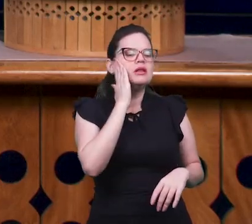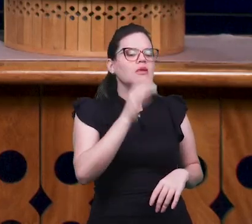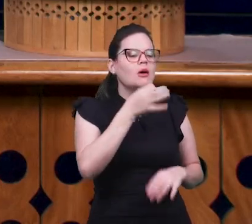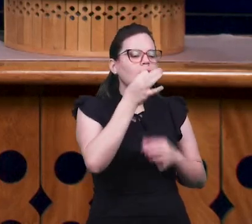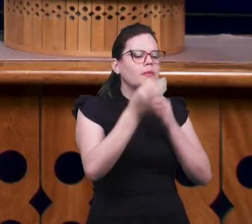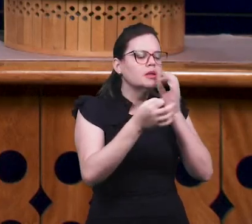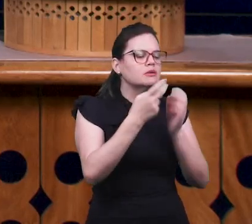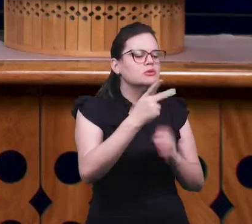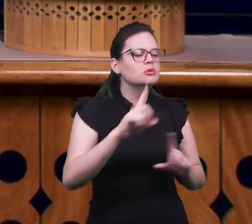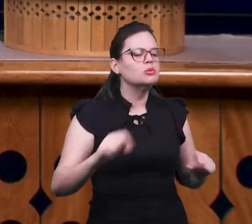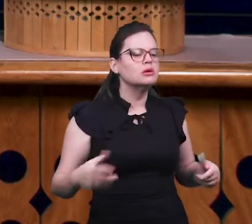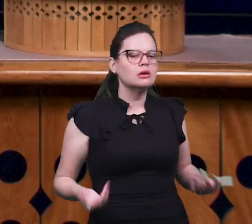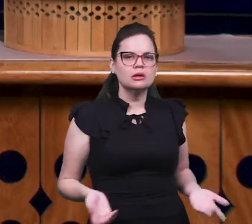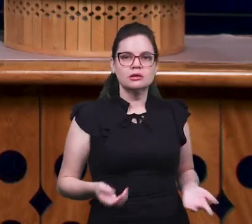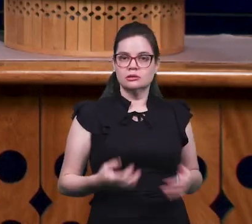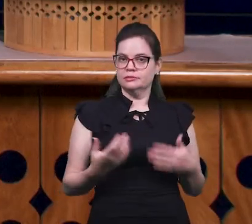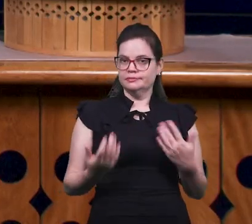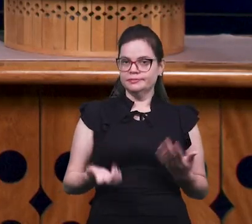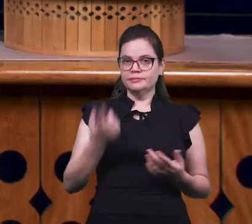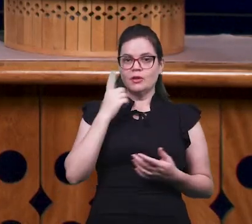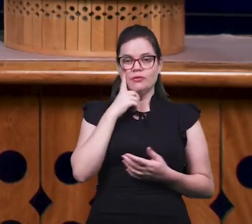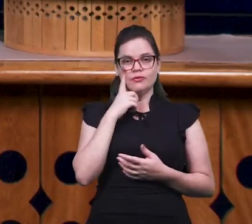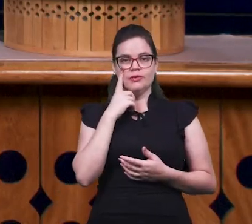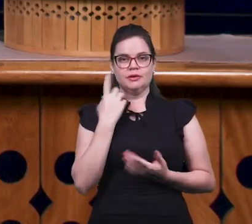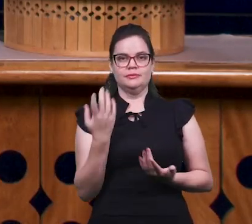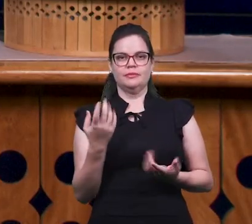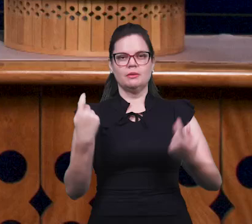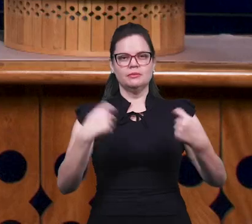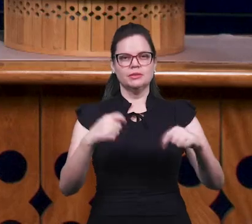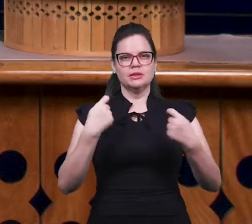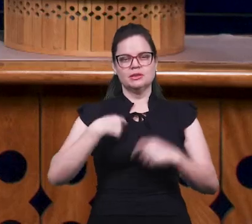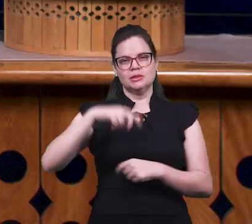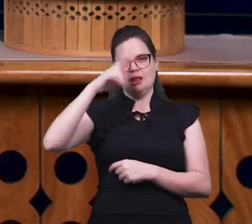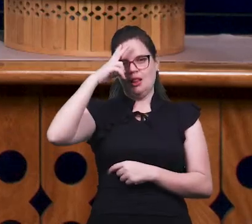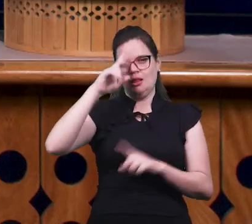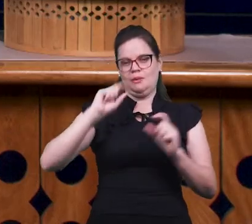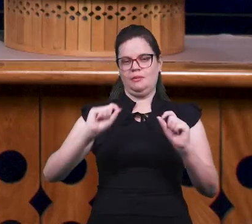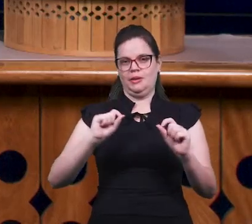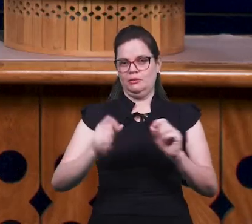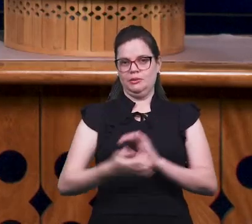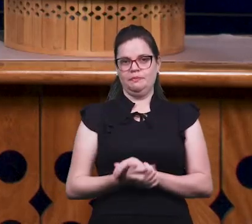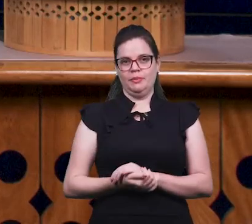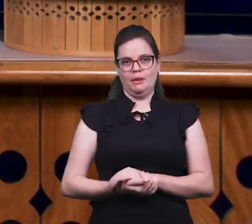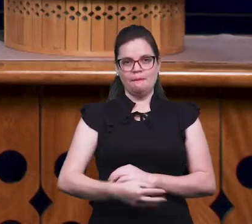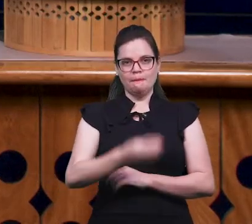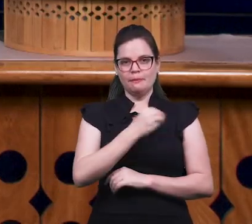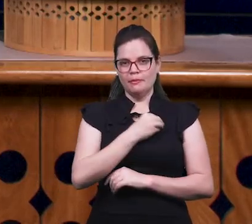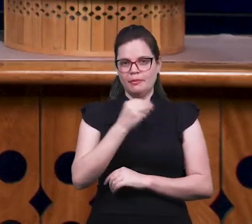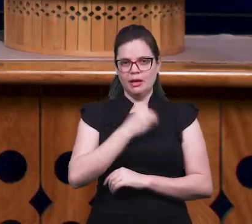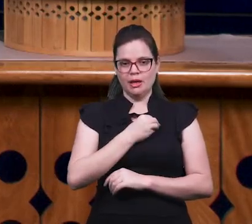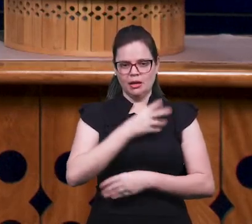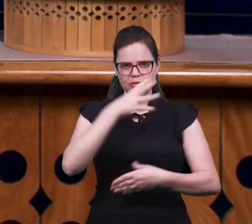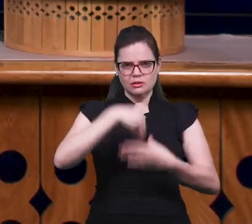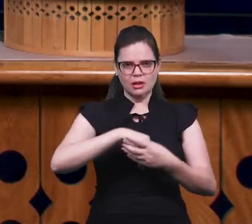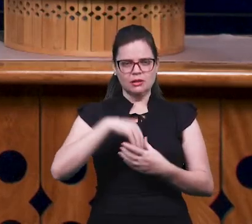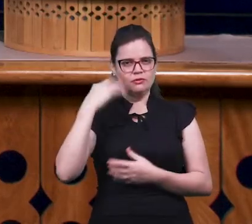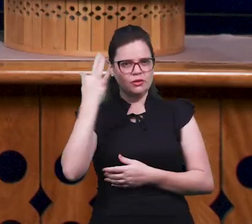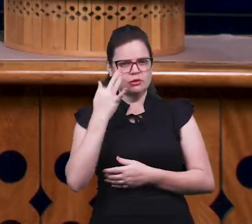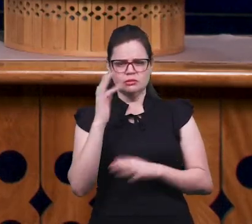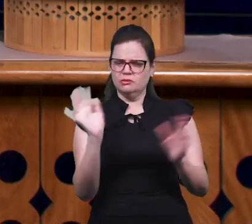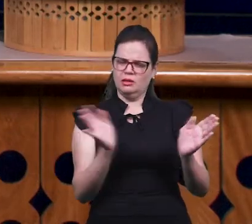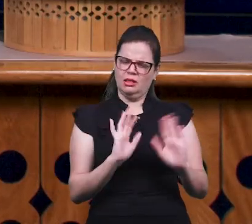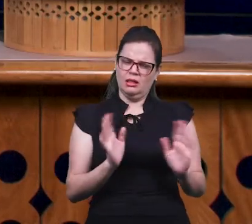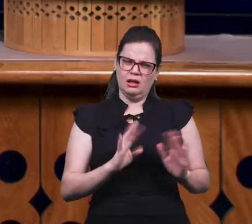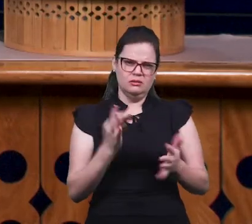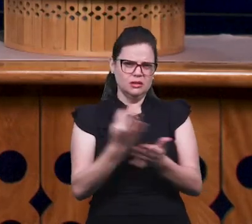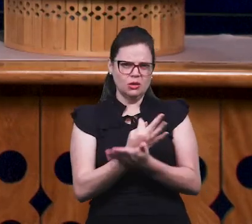haja com a sua cultura. Então não há, temos que lembrar, não há pecado em filosofia, não há pecado nessa questão de teologia,